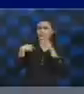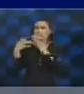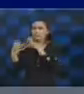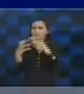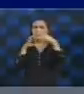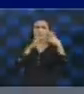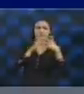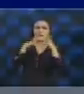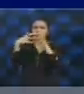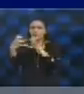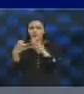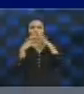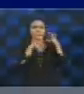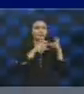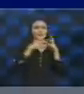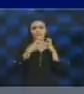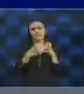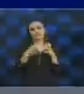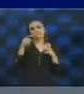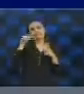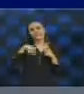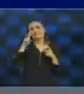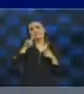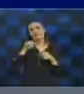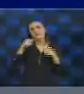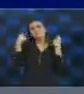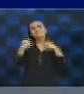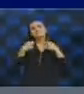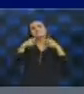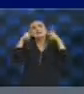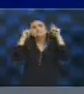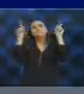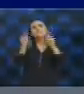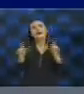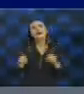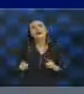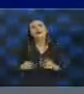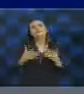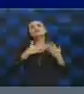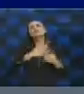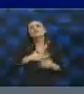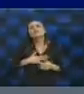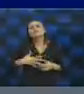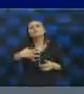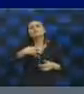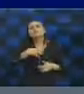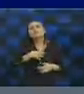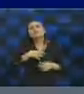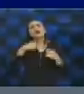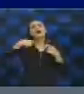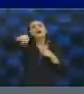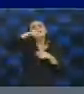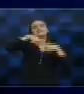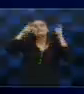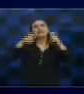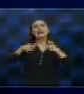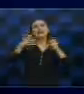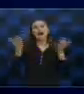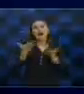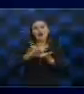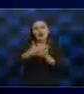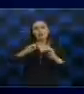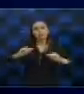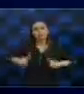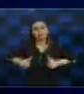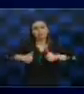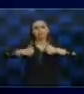outro dia briga com outro. Nossa cidade vai viver momentos de paz, de serenidade, de austeridade. Nossa cidade vai voltar a andar para frente, a vida das